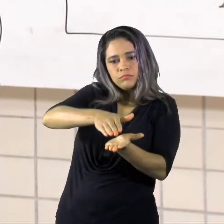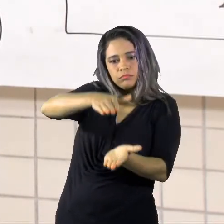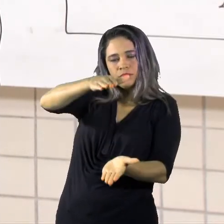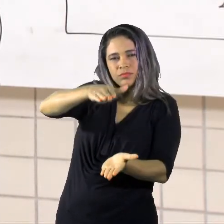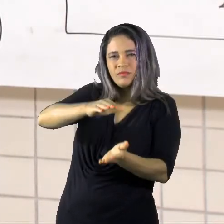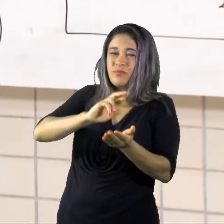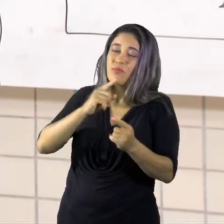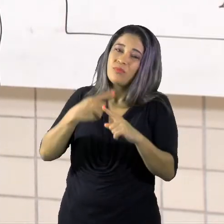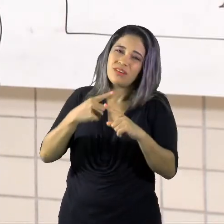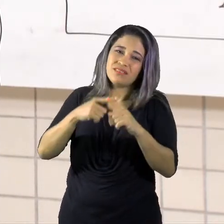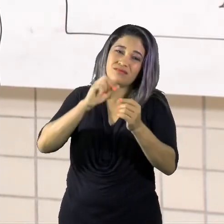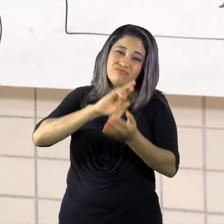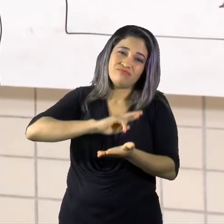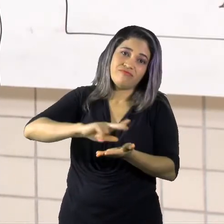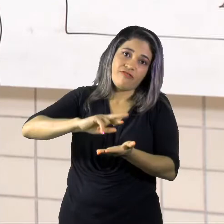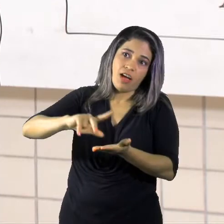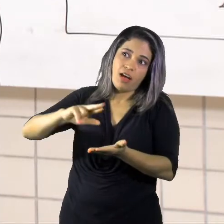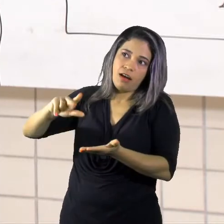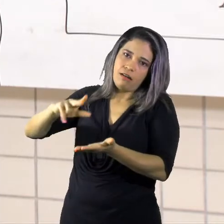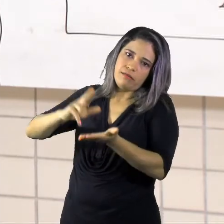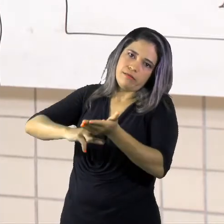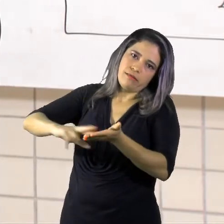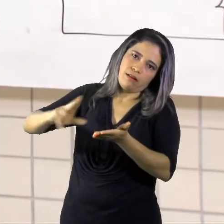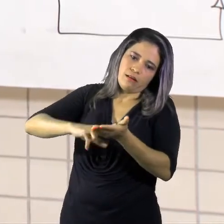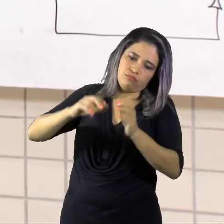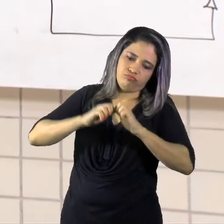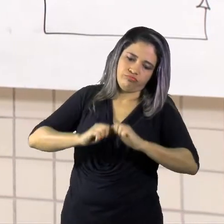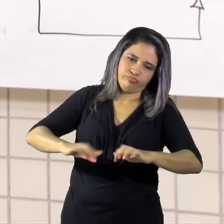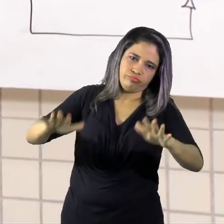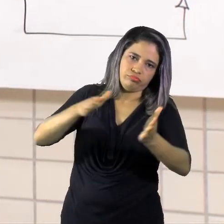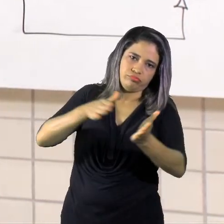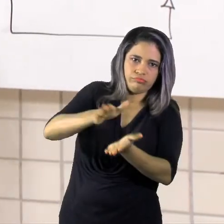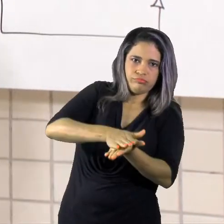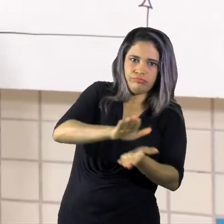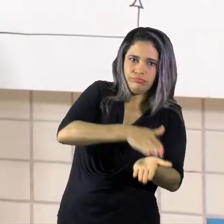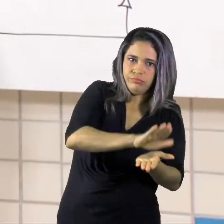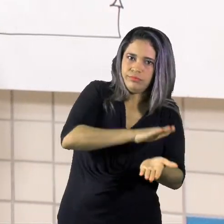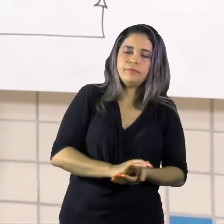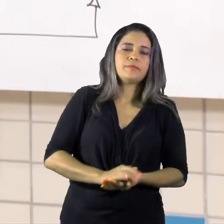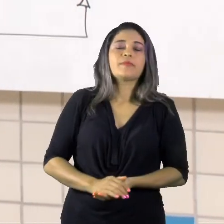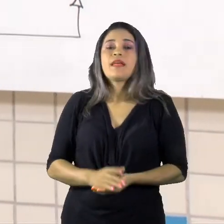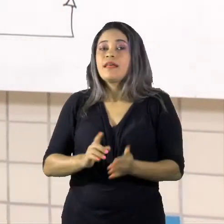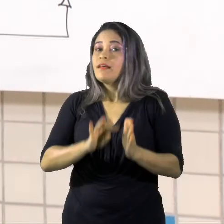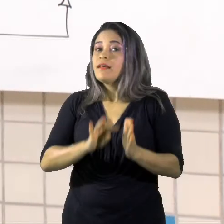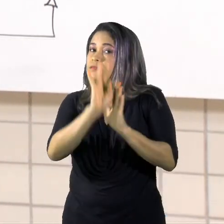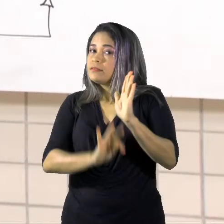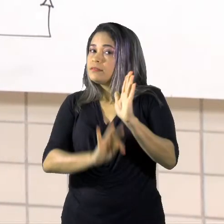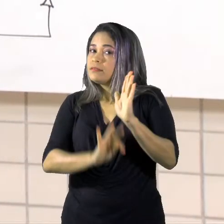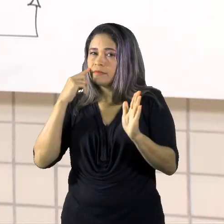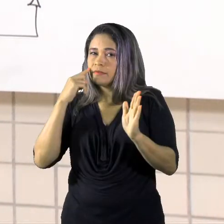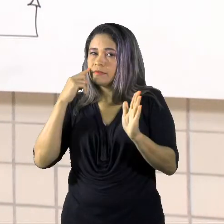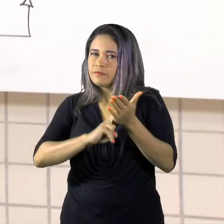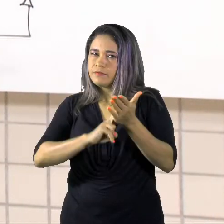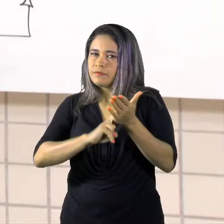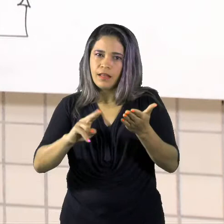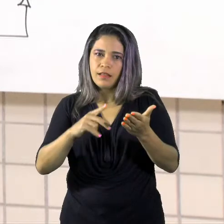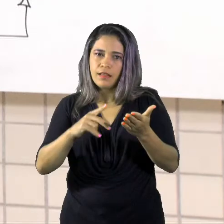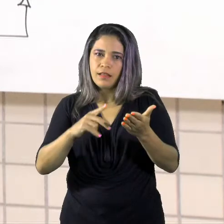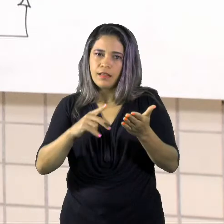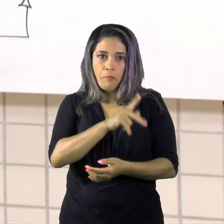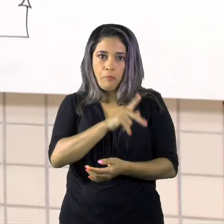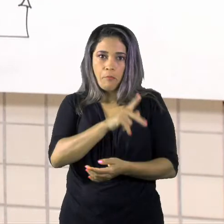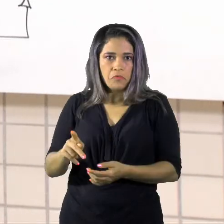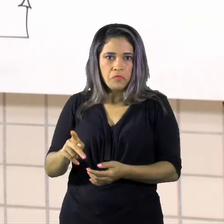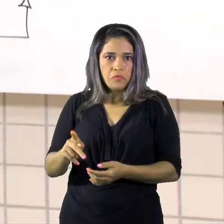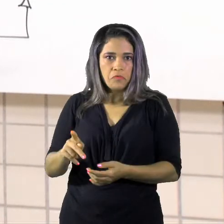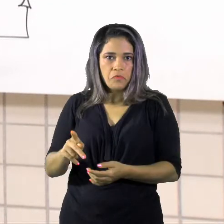é só uma que é publicada, mais de uma. Mas nesse texto aí, na carta que nós estamos analisando, a professora ela obedeceu a